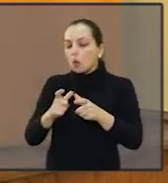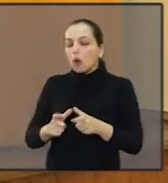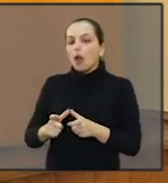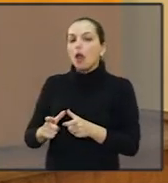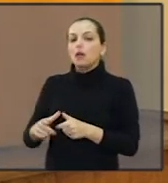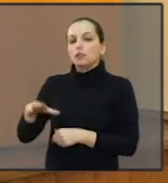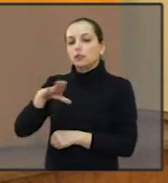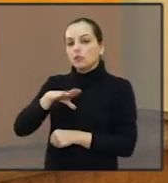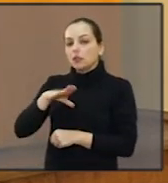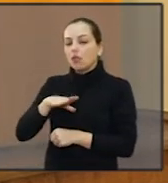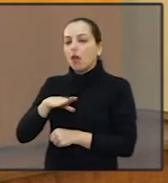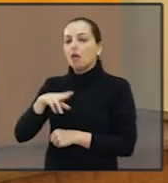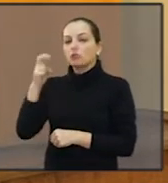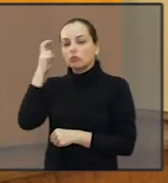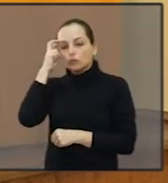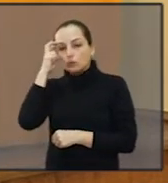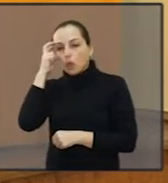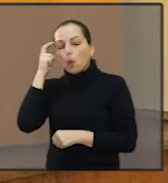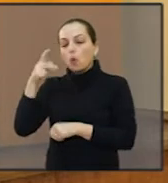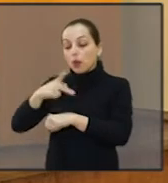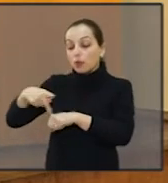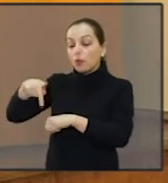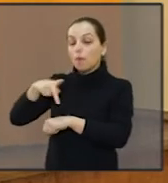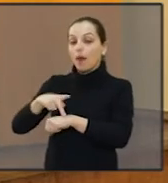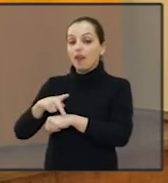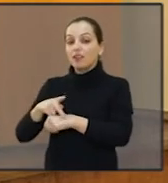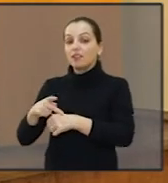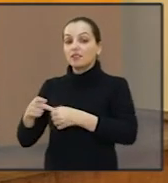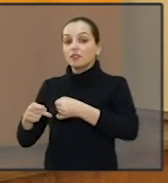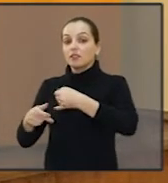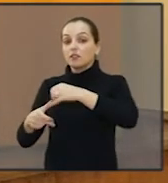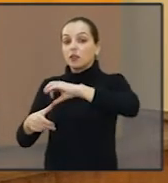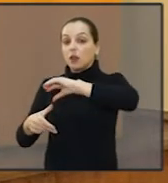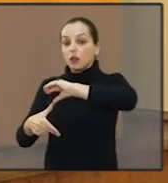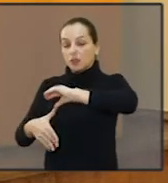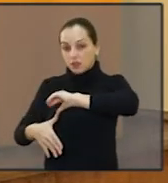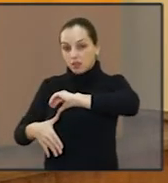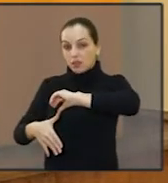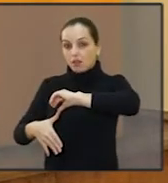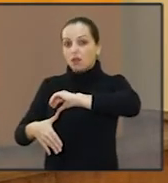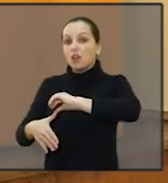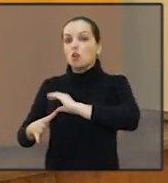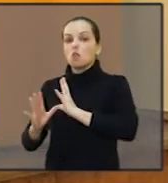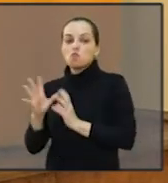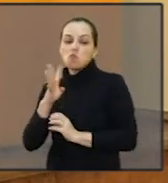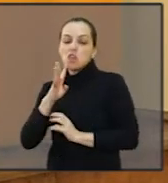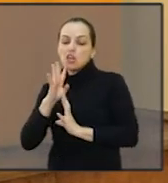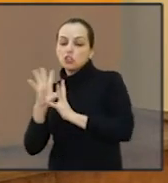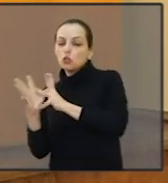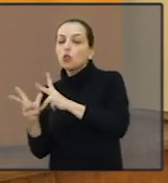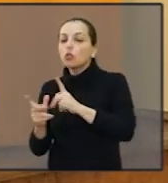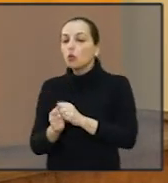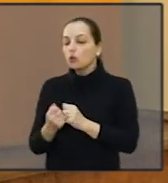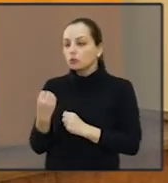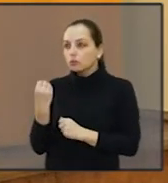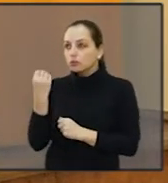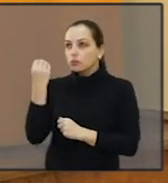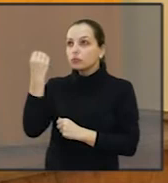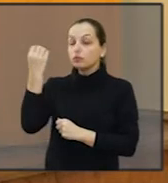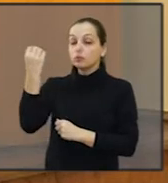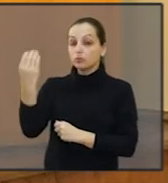turísticos, né? De conhecer a cultura do país. Os países sul-americanos aqui eu conheço todos, viajei várias